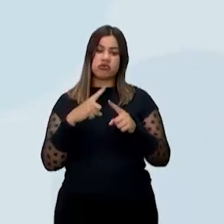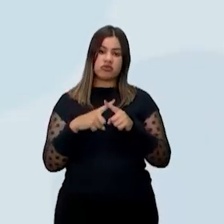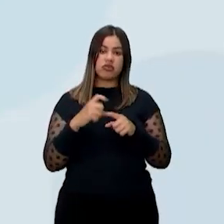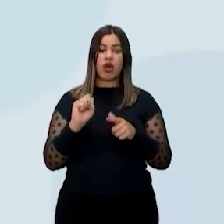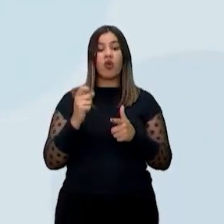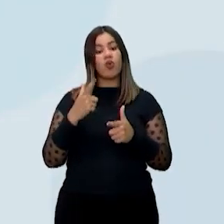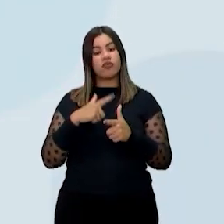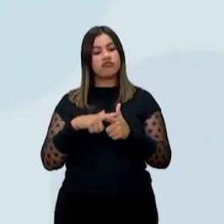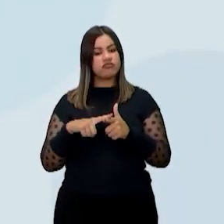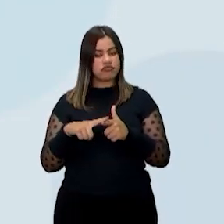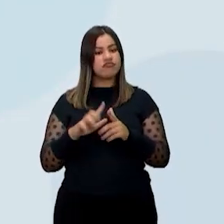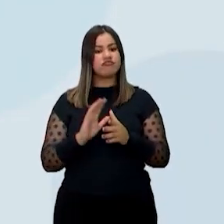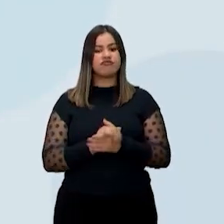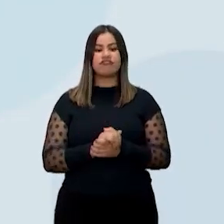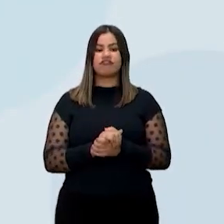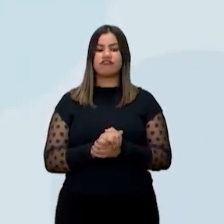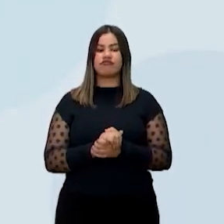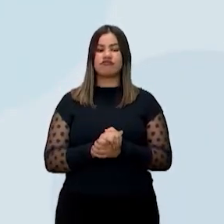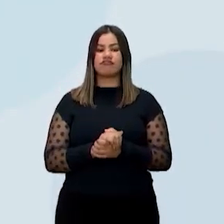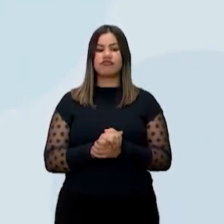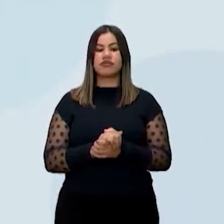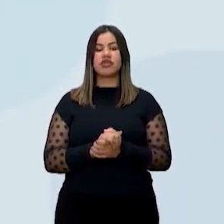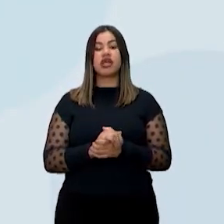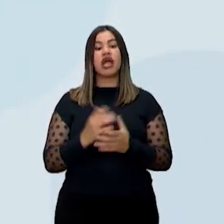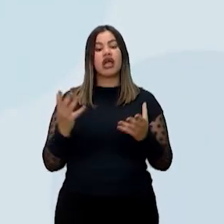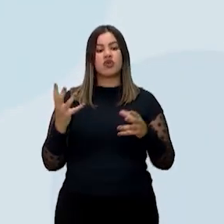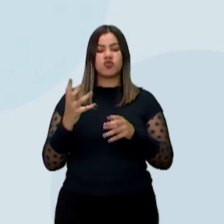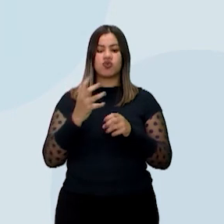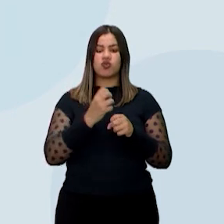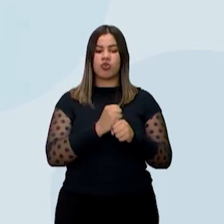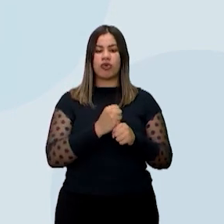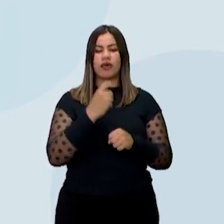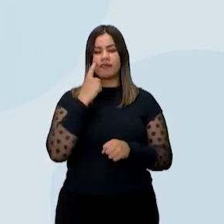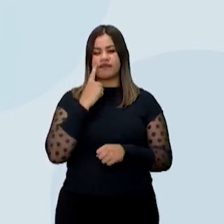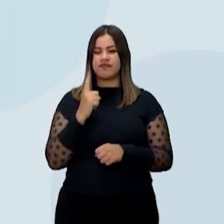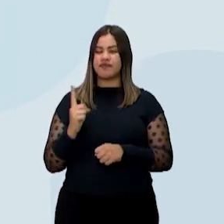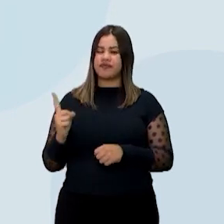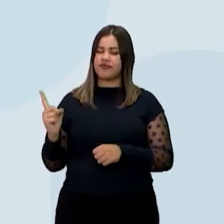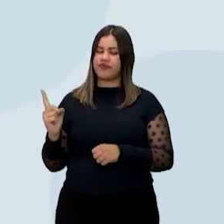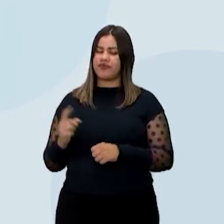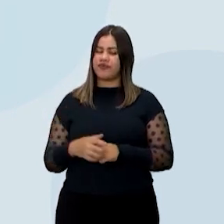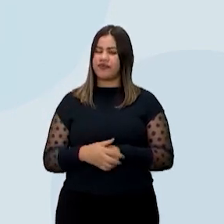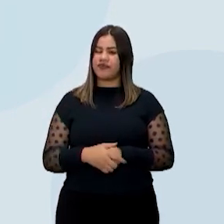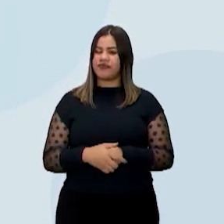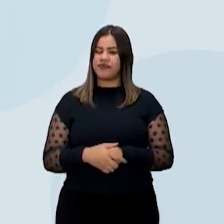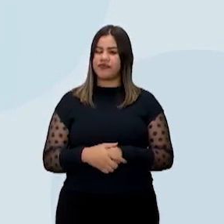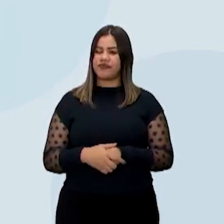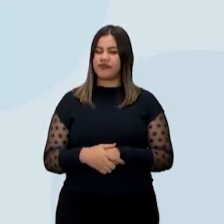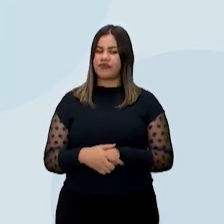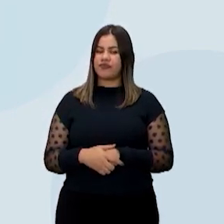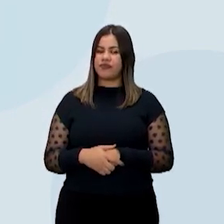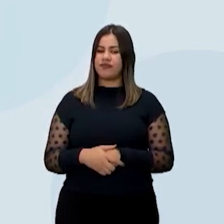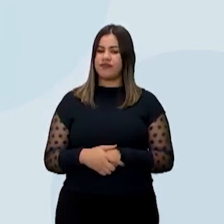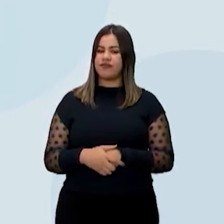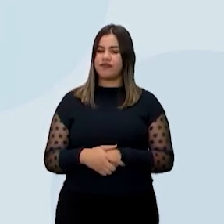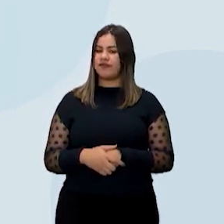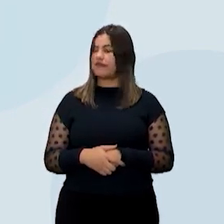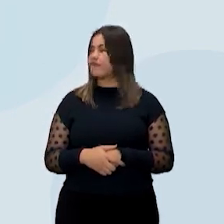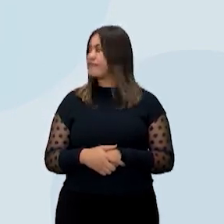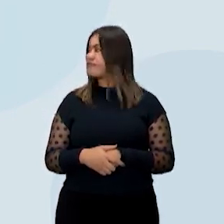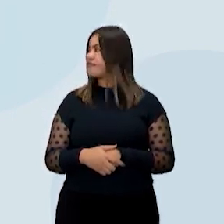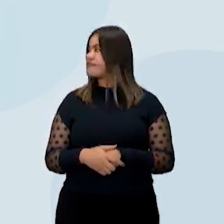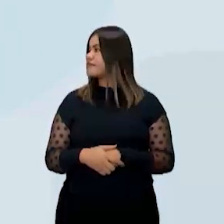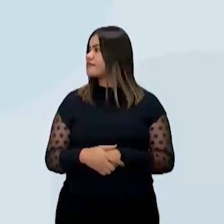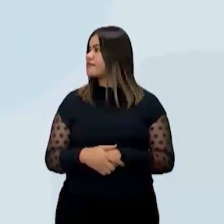se é o dobro, né? Ou eu divido. Eu vou somar aqui para ver se dá 56, ó. 8 e 8, 16, abaixa a